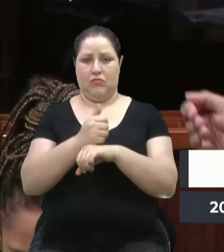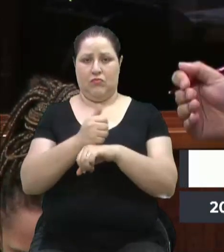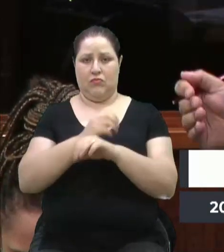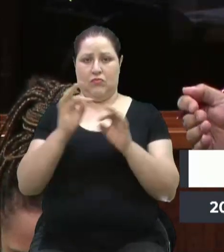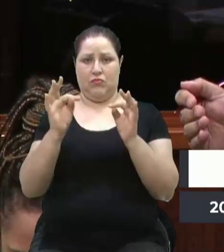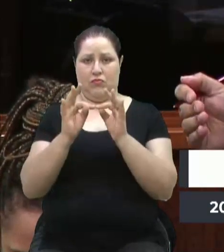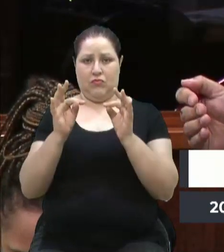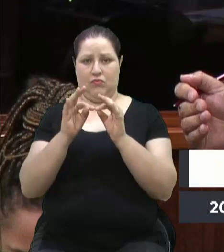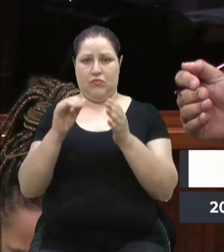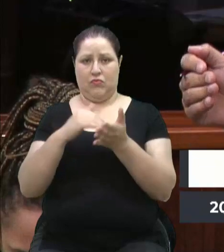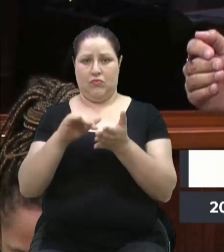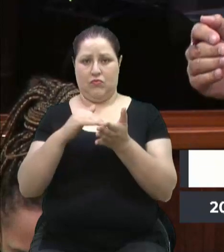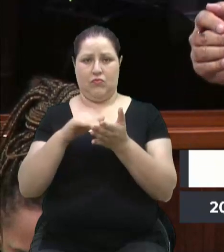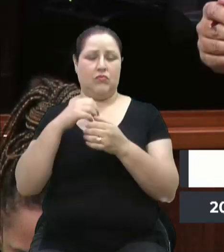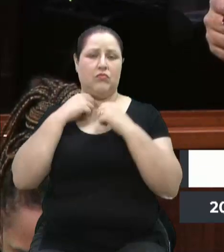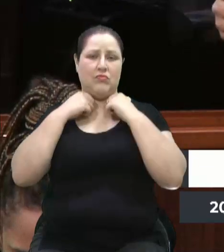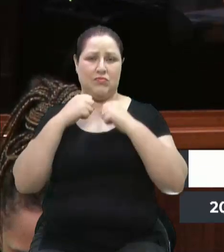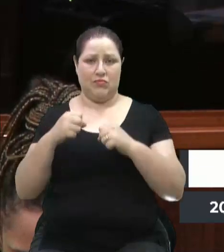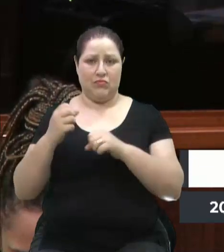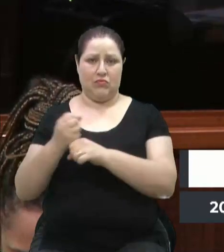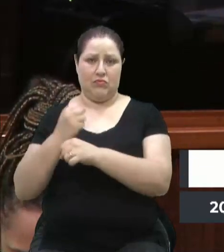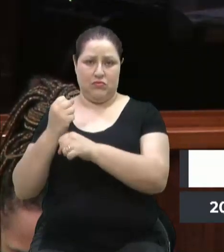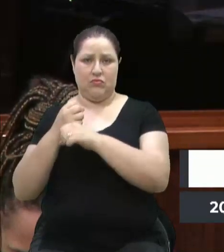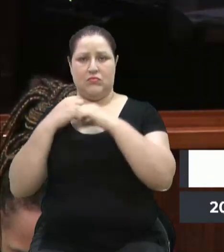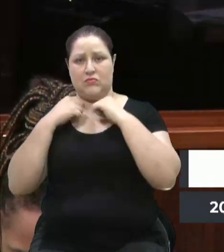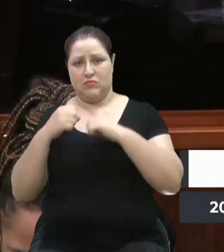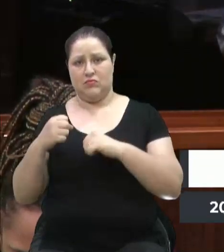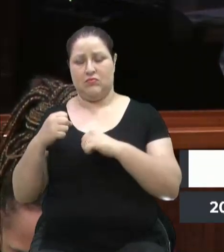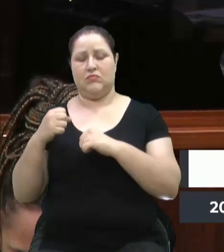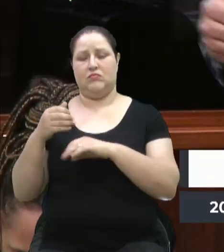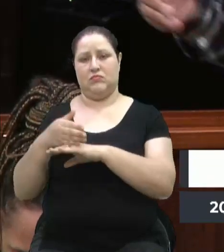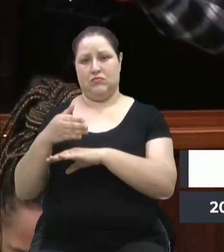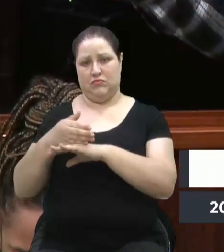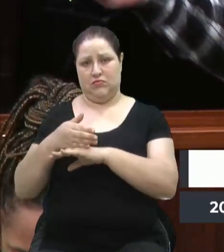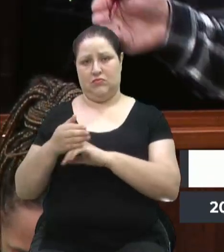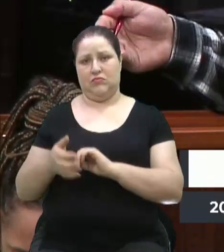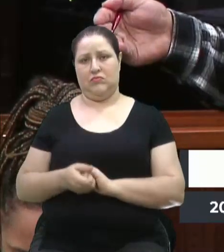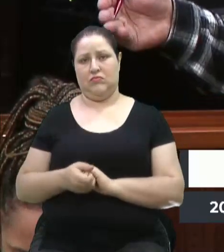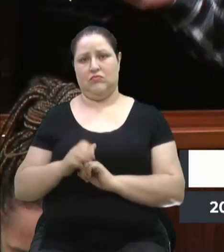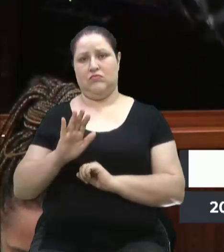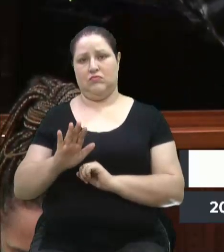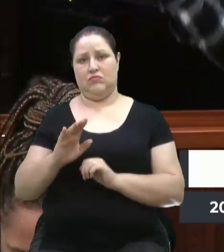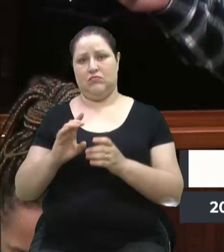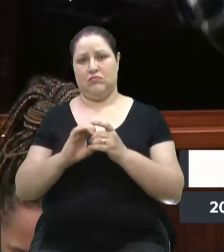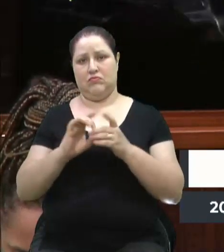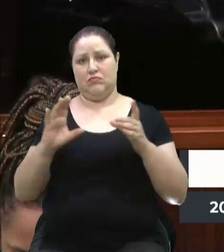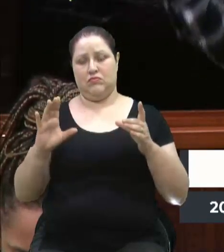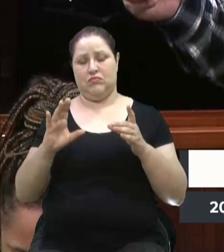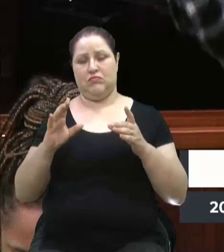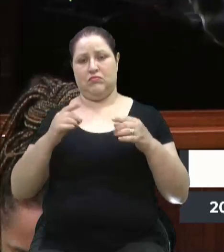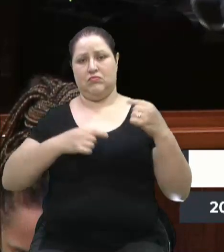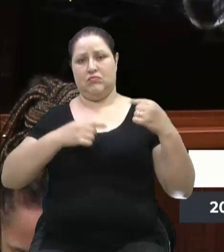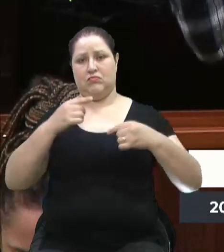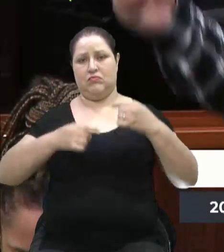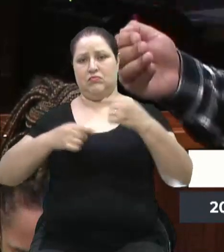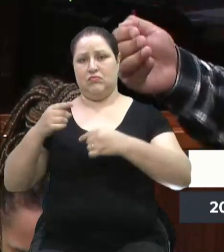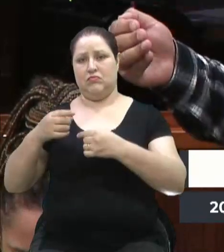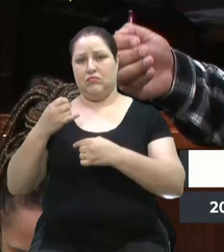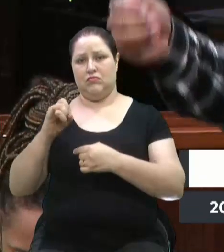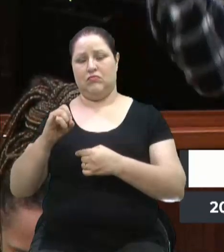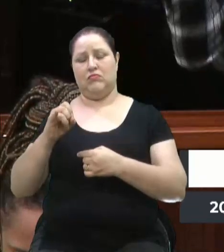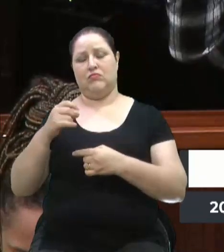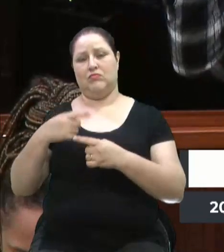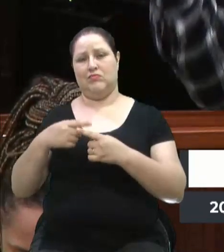e das secretarias envolvidas, mas que nós democratizemos o debate na medida que o recurso é